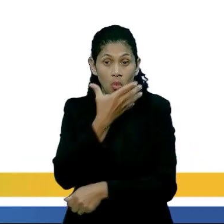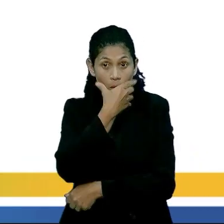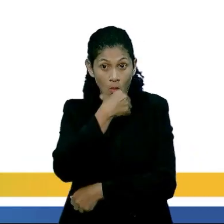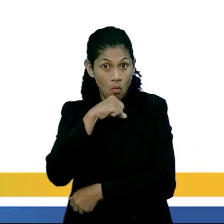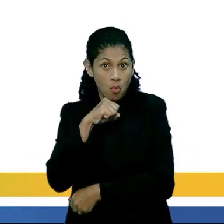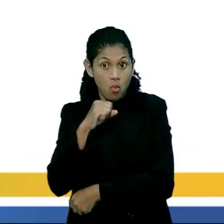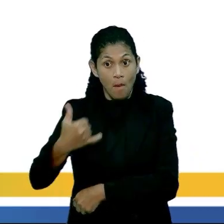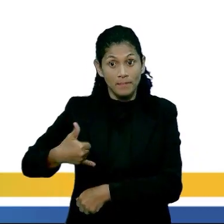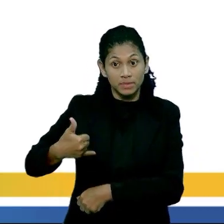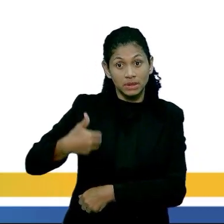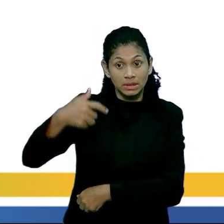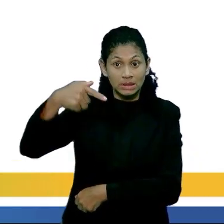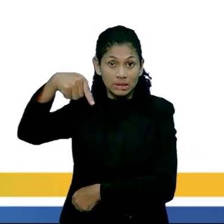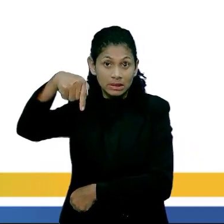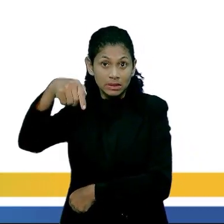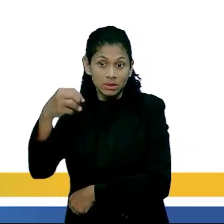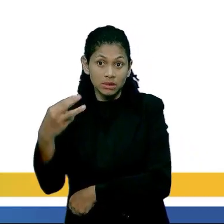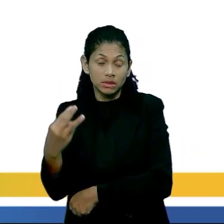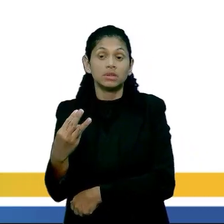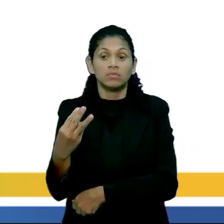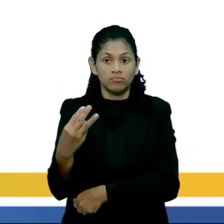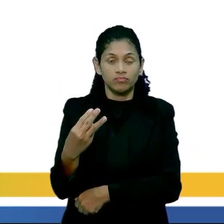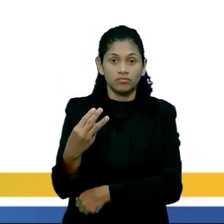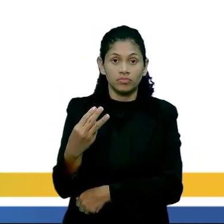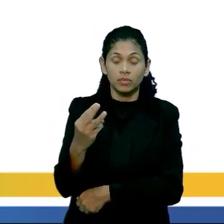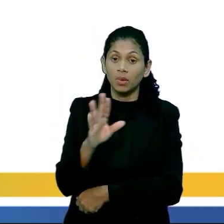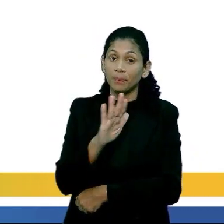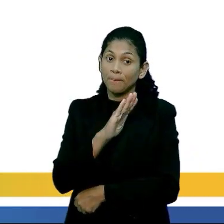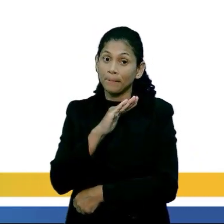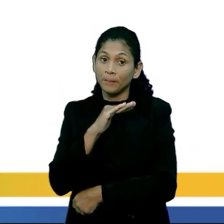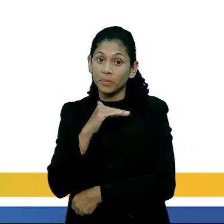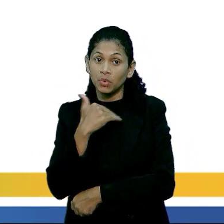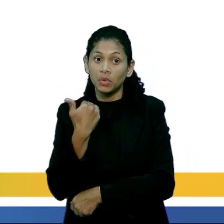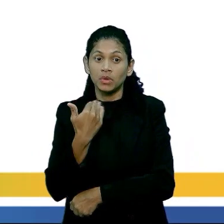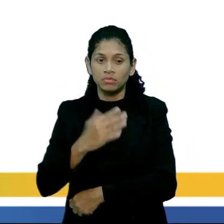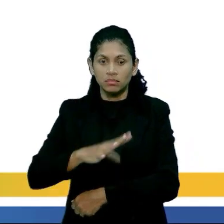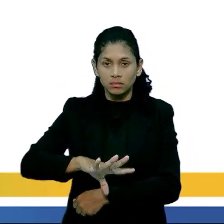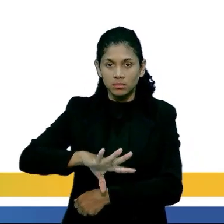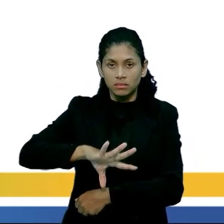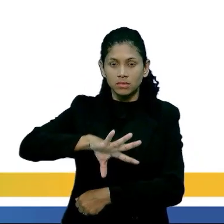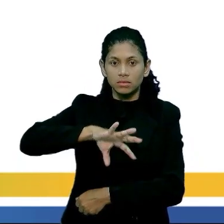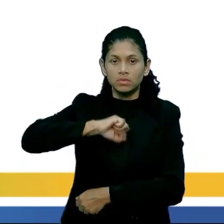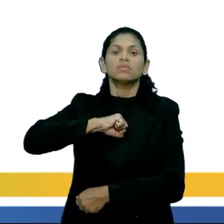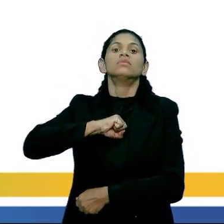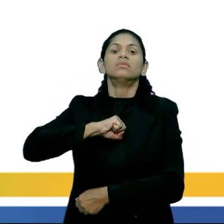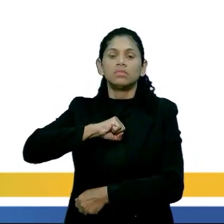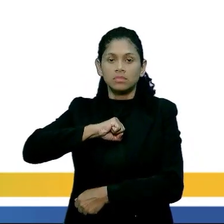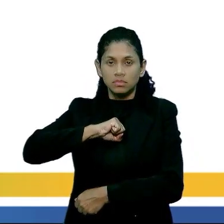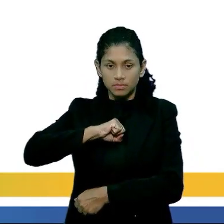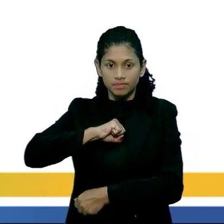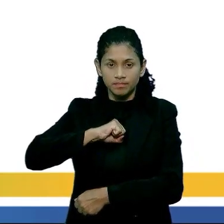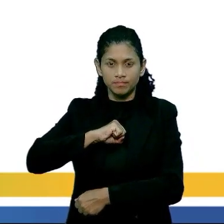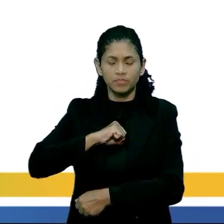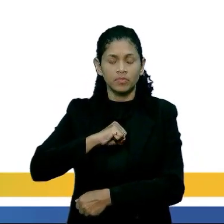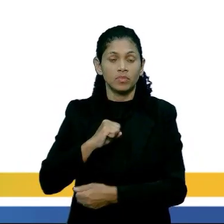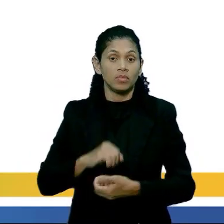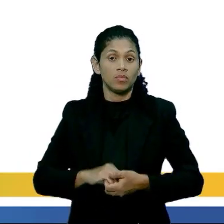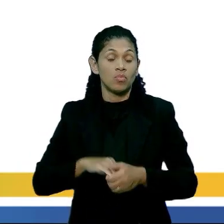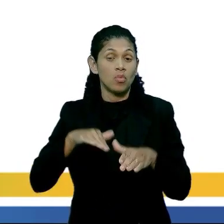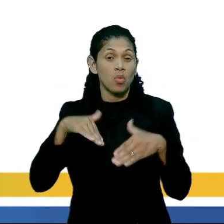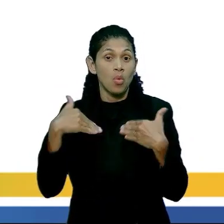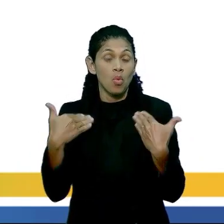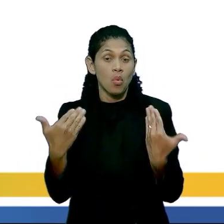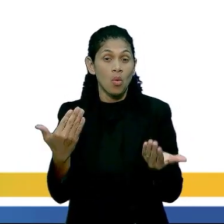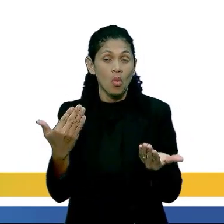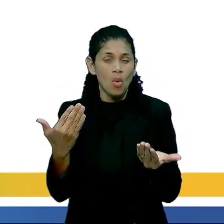homem de 73 anos de idade sofreu um infarto do miocárdio induzido por isquemia. Nesse paciente, que sintomas mais